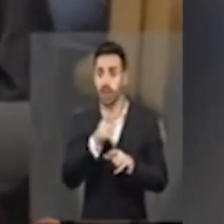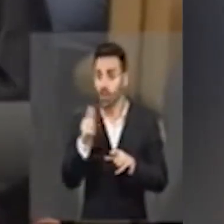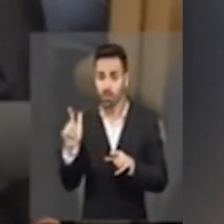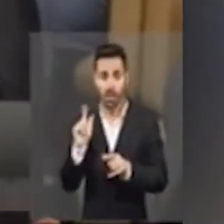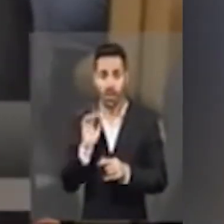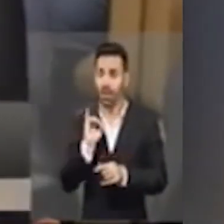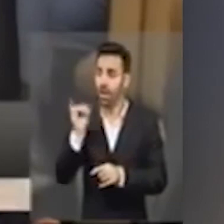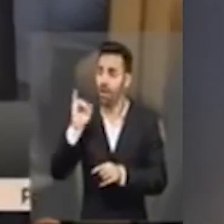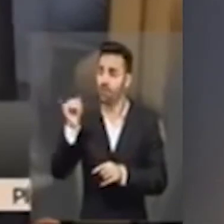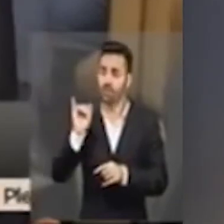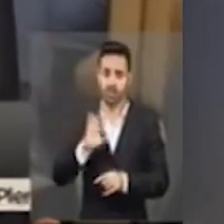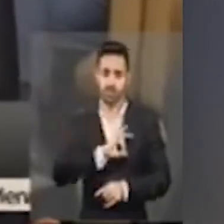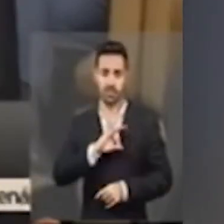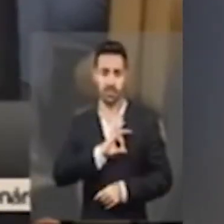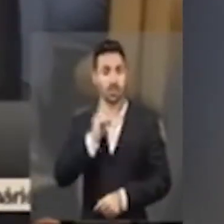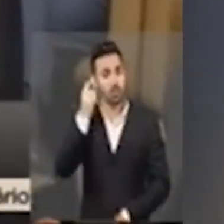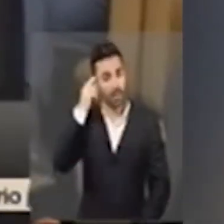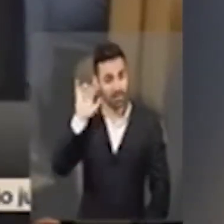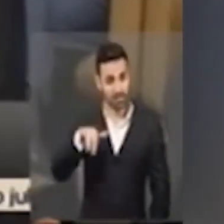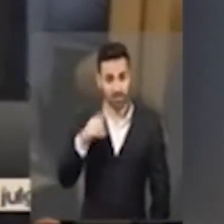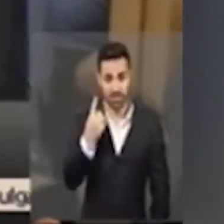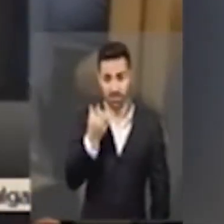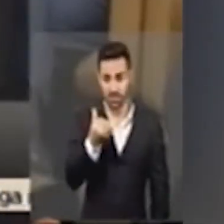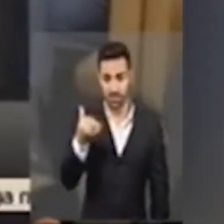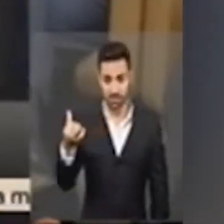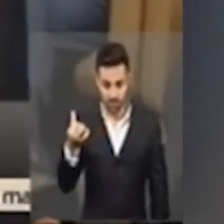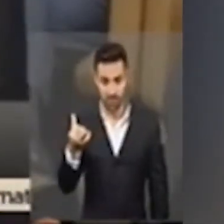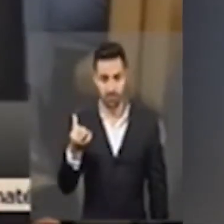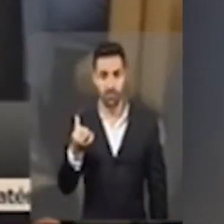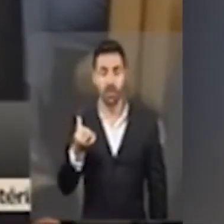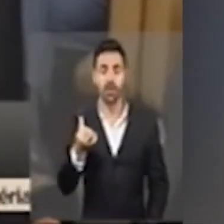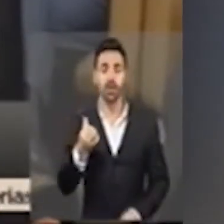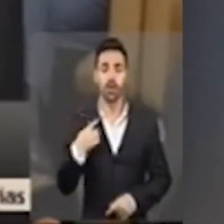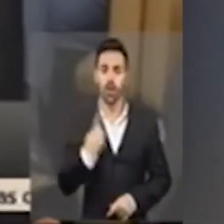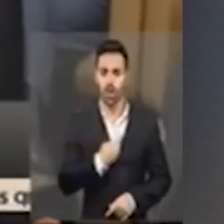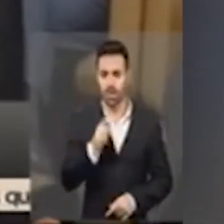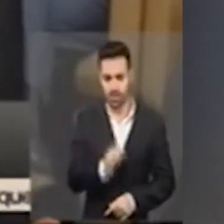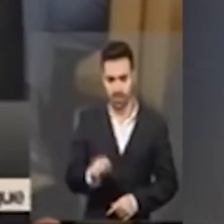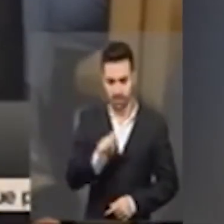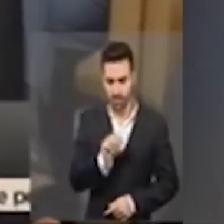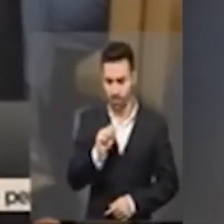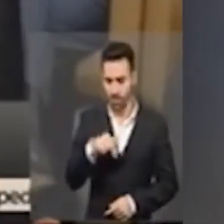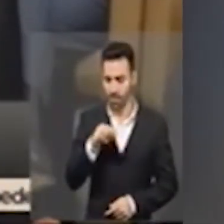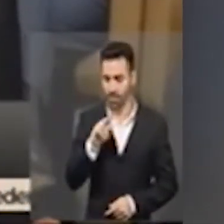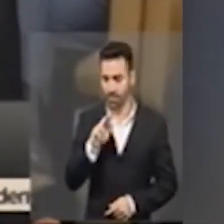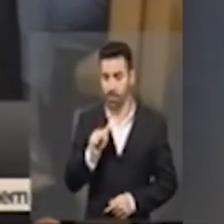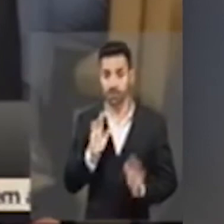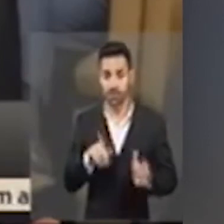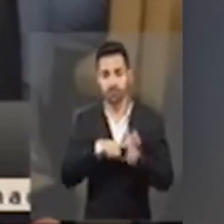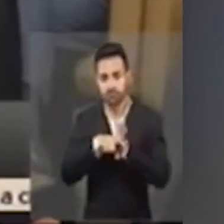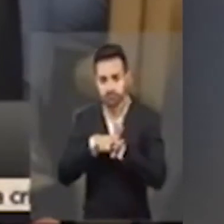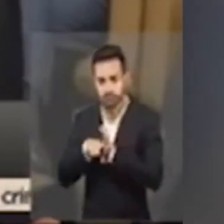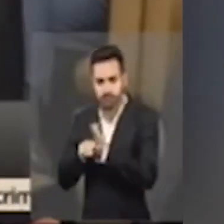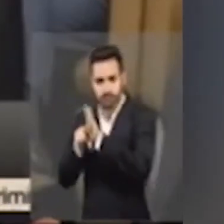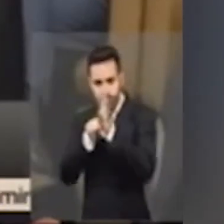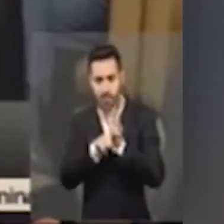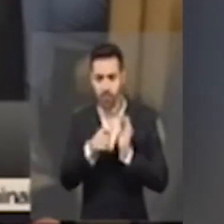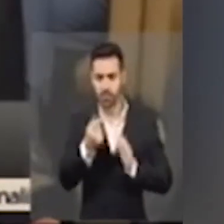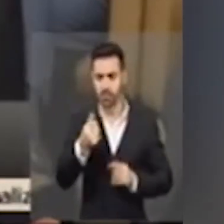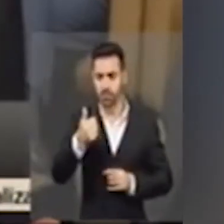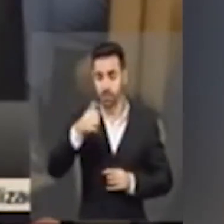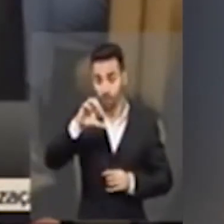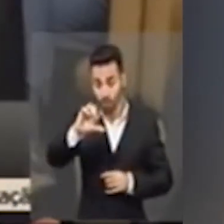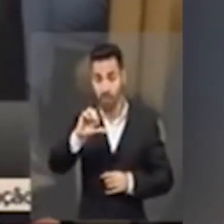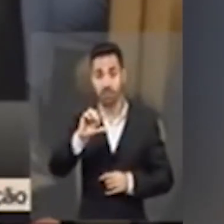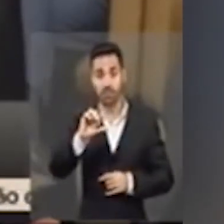163 assassinatos por ano por exemplo a atra no seu dos reis 2019 fez um apanhado dos